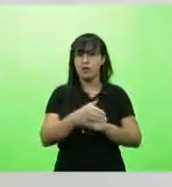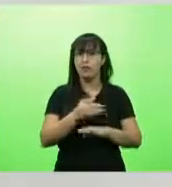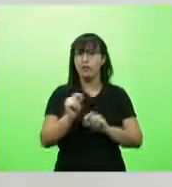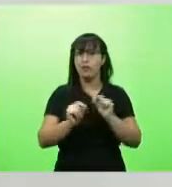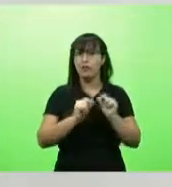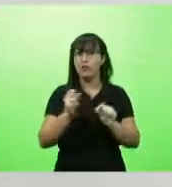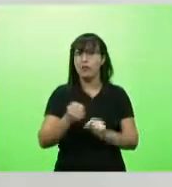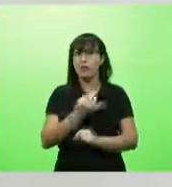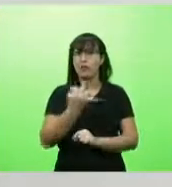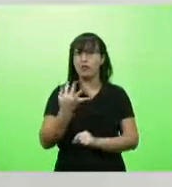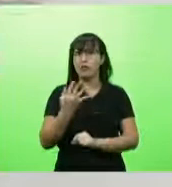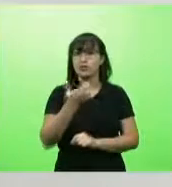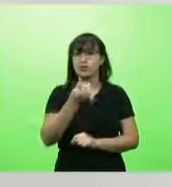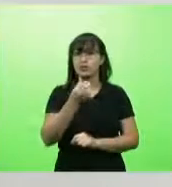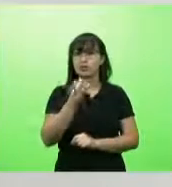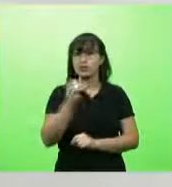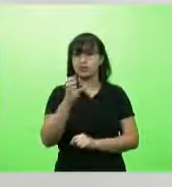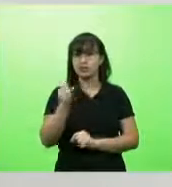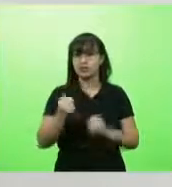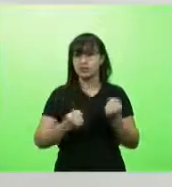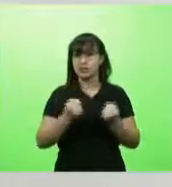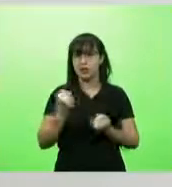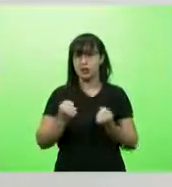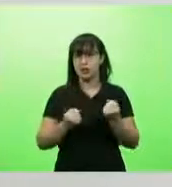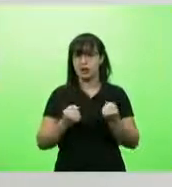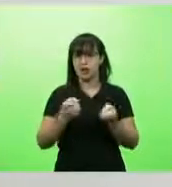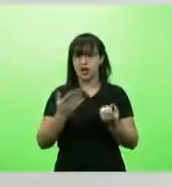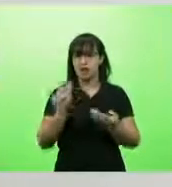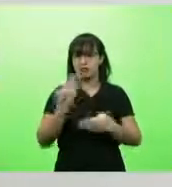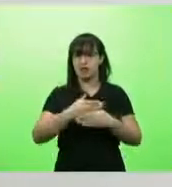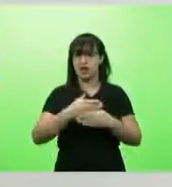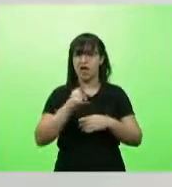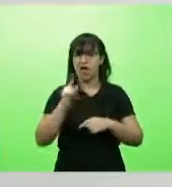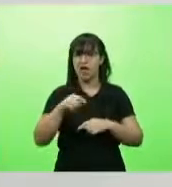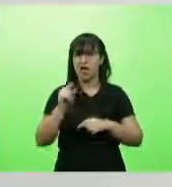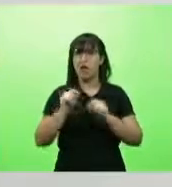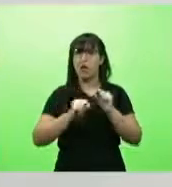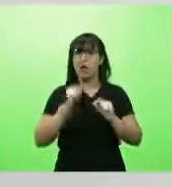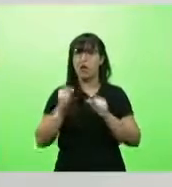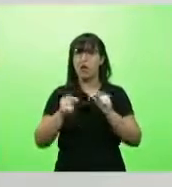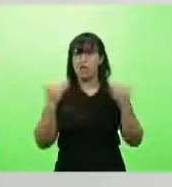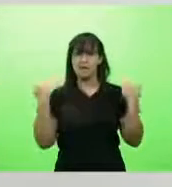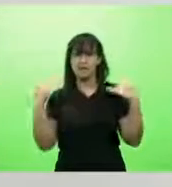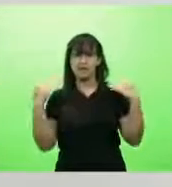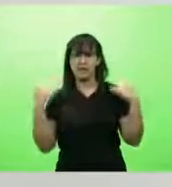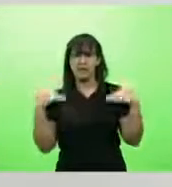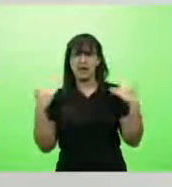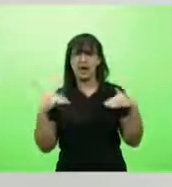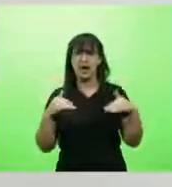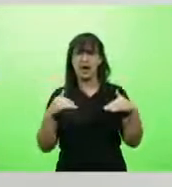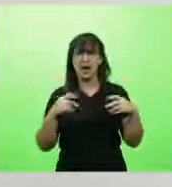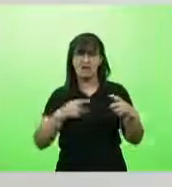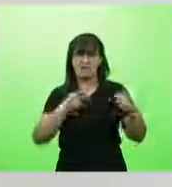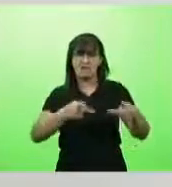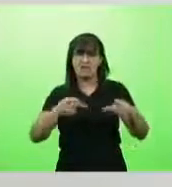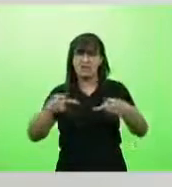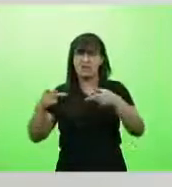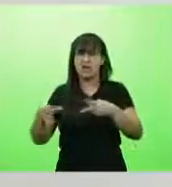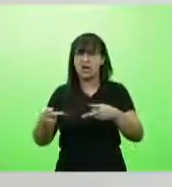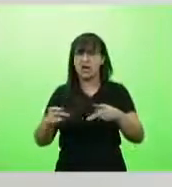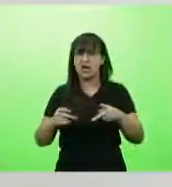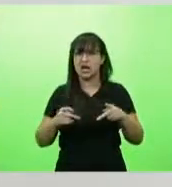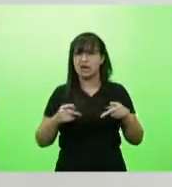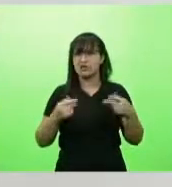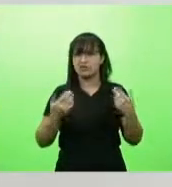então? É para passear? É para ir fazer visita? É para aproveitar o dia de não trabalho?